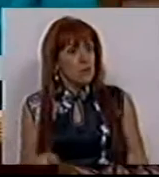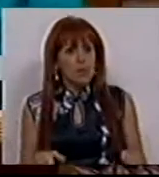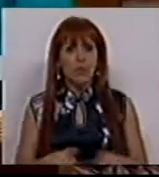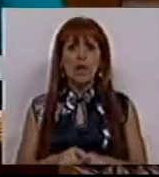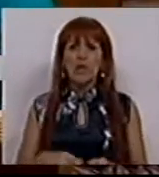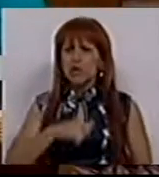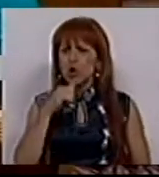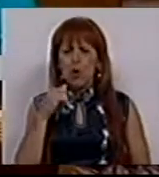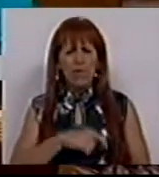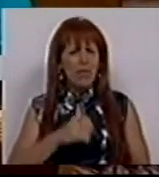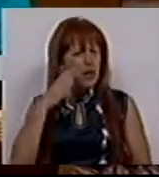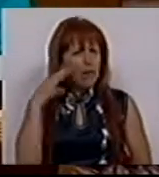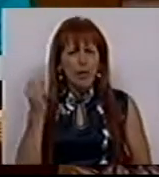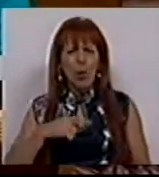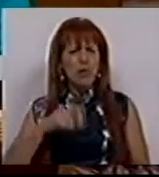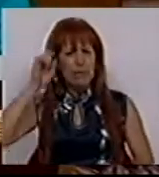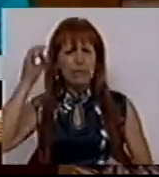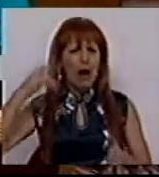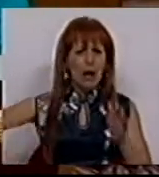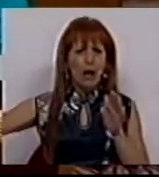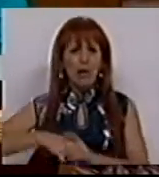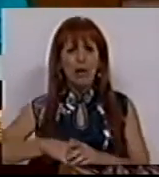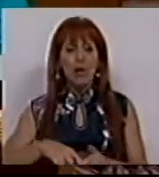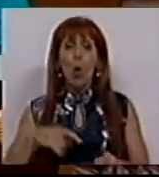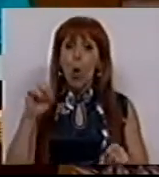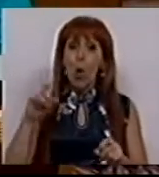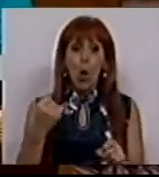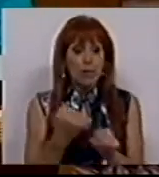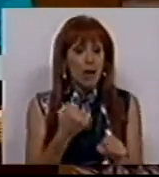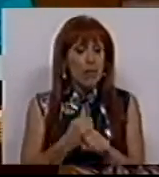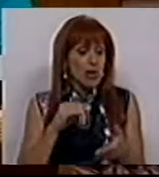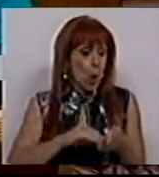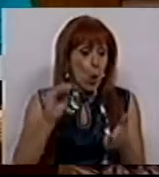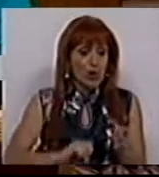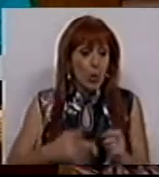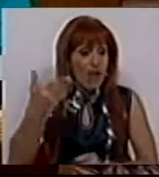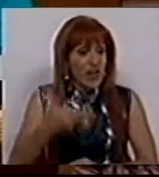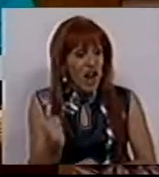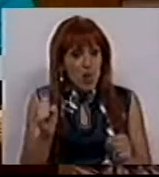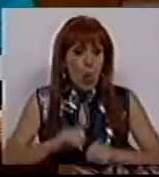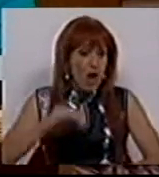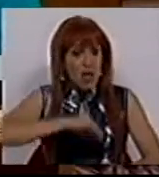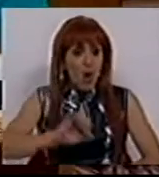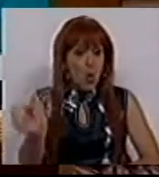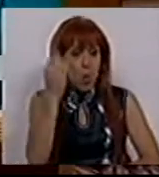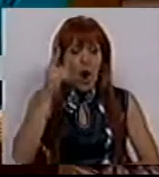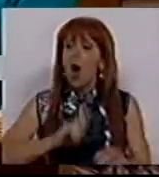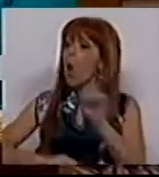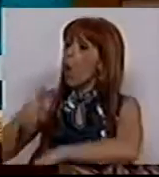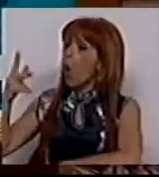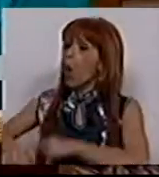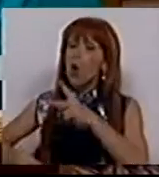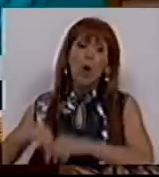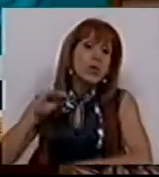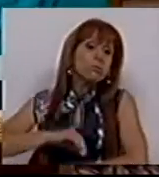que sofrem a mais vergonhosa das chantagens. Ou trabalham sem contrato, sem direitos, sem salário, ou cortamos-vos